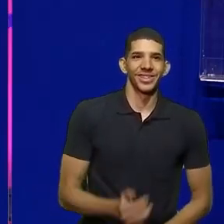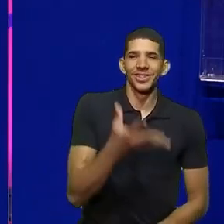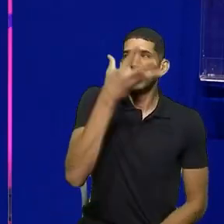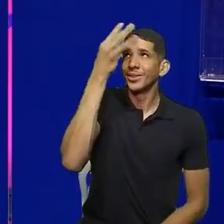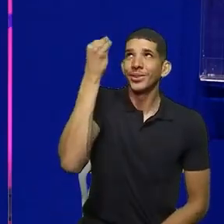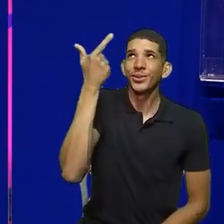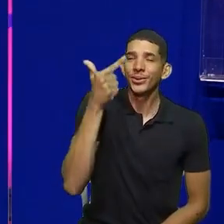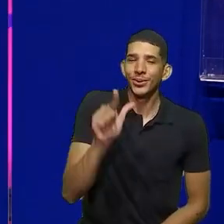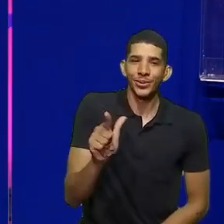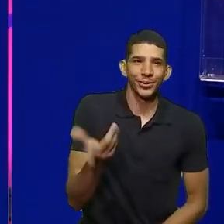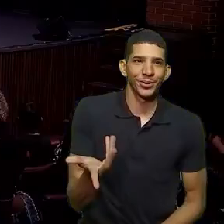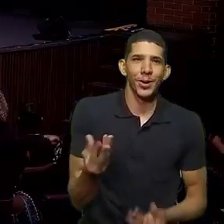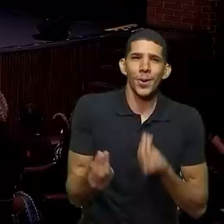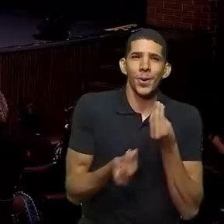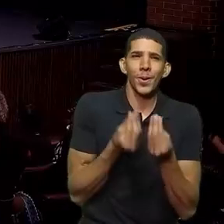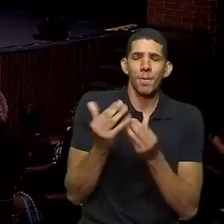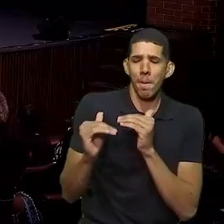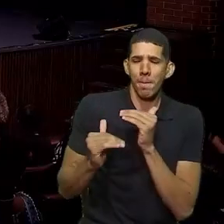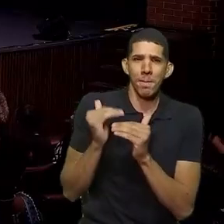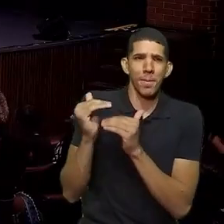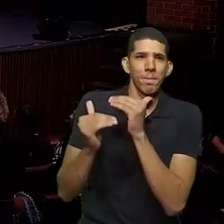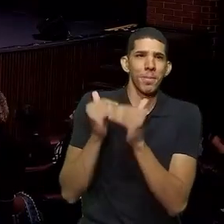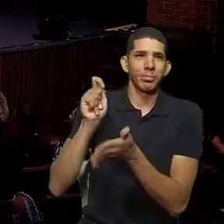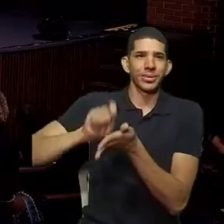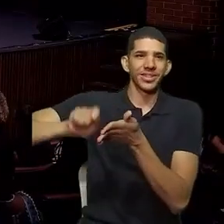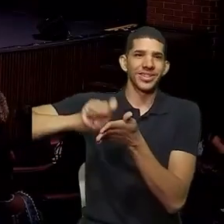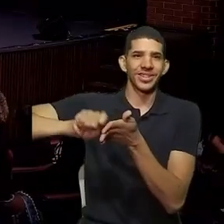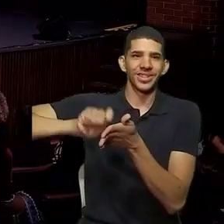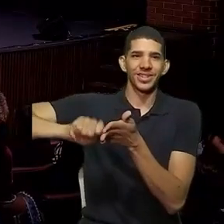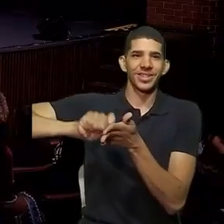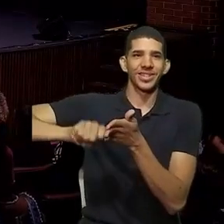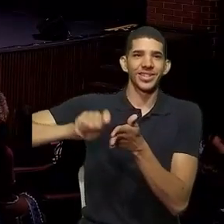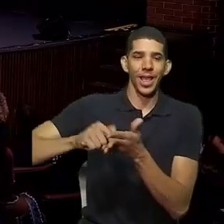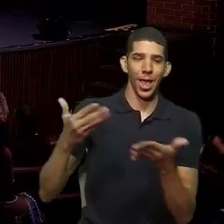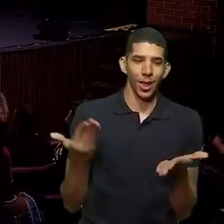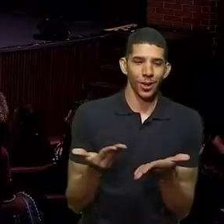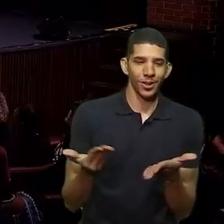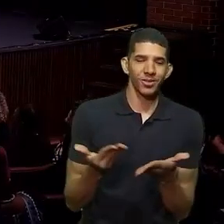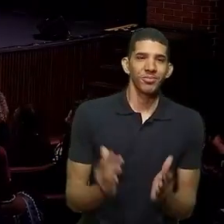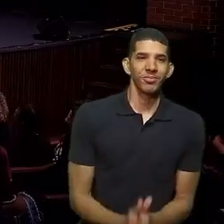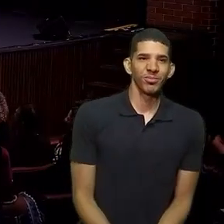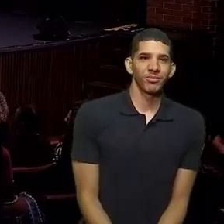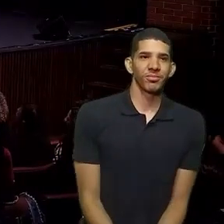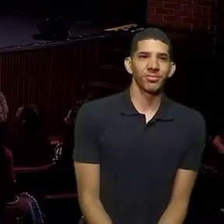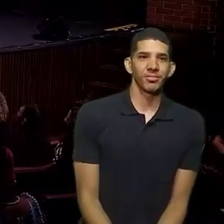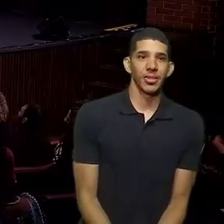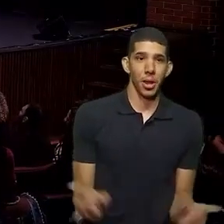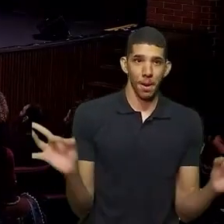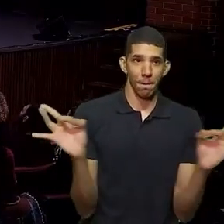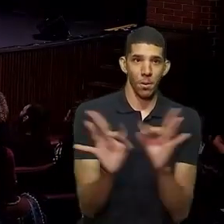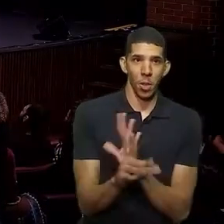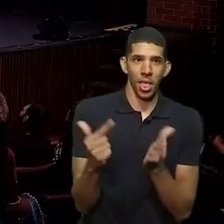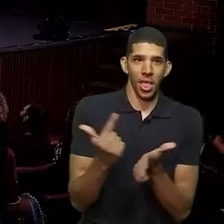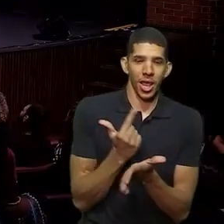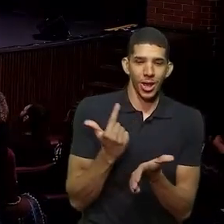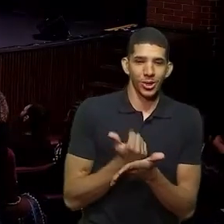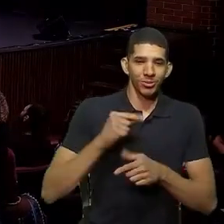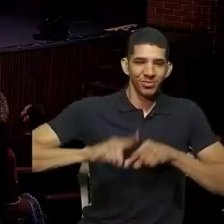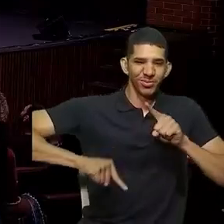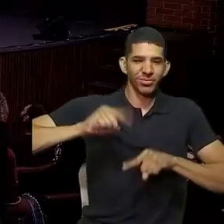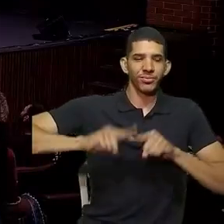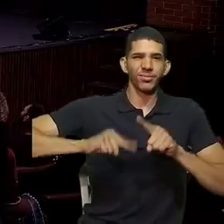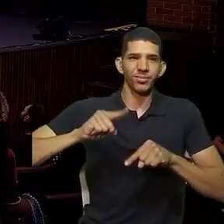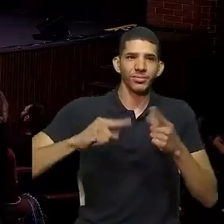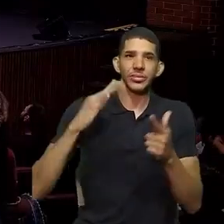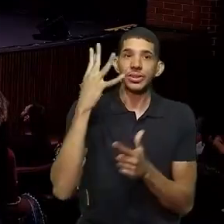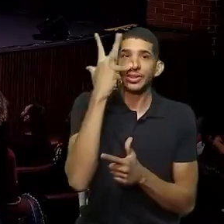Como que foi o processo de escrita do livro até que chegasse até nós esse material, né? Essa obra tão bonita,